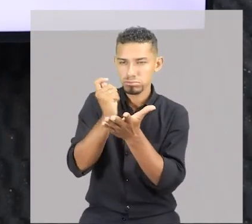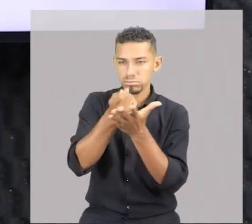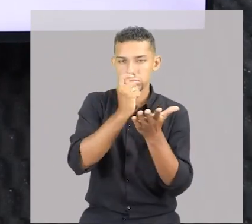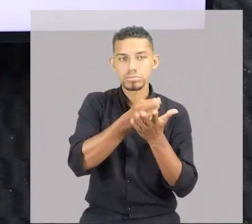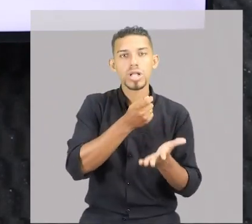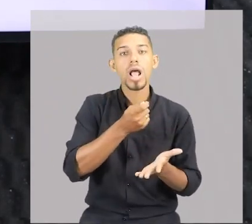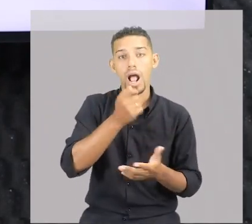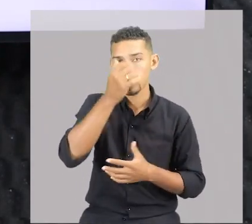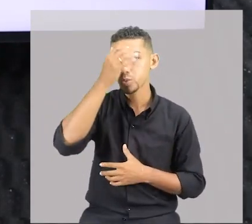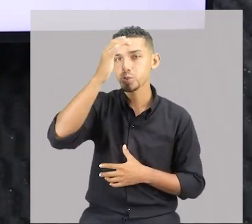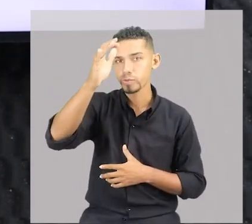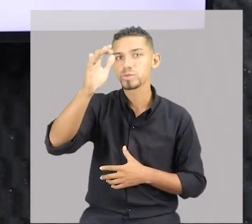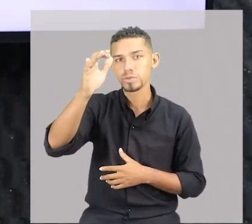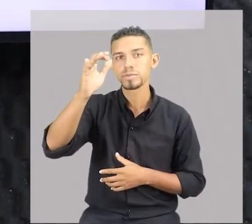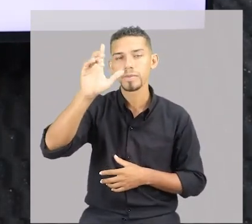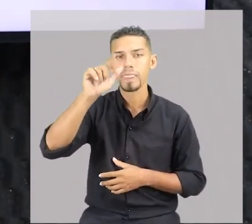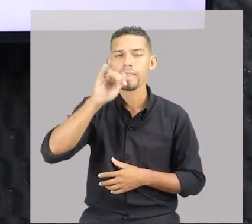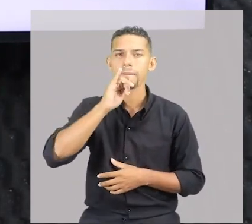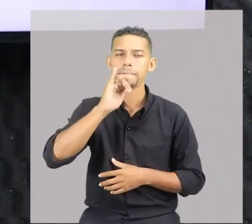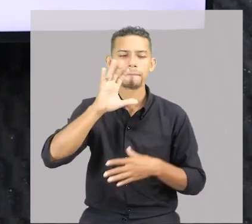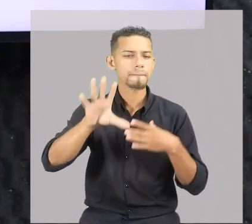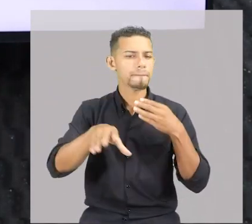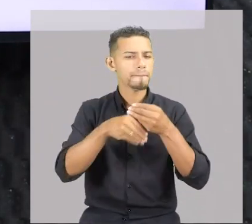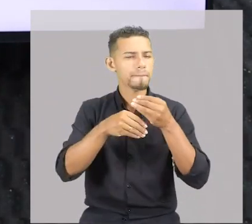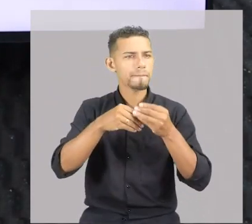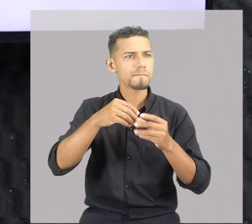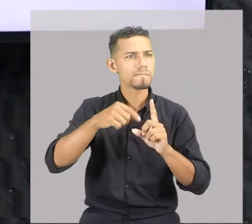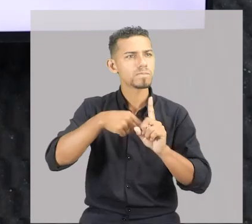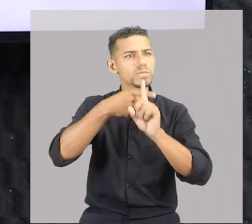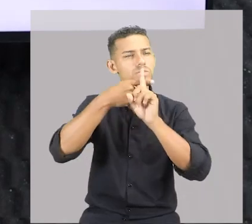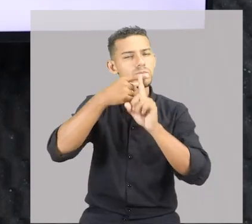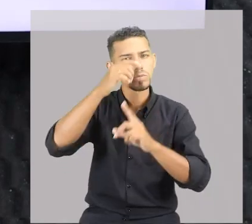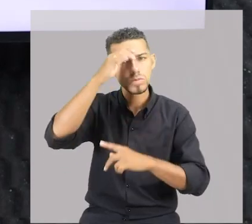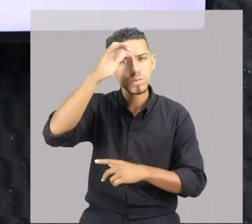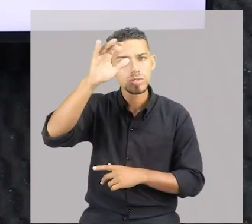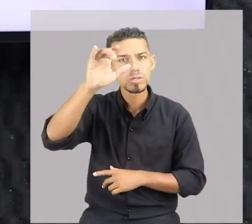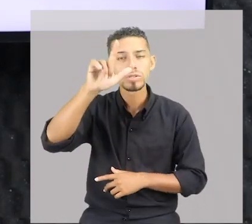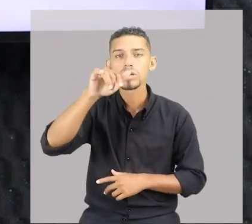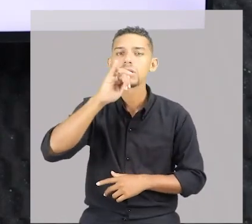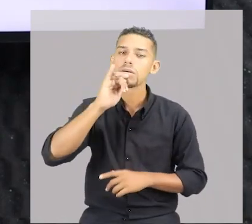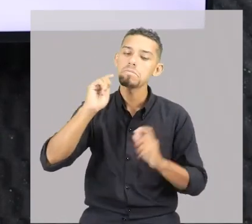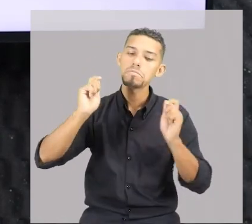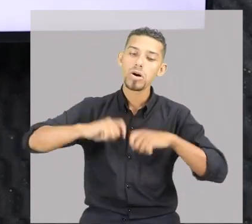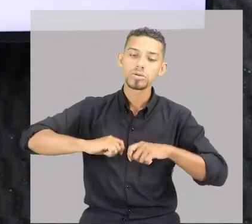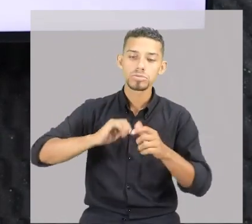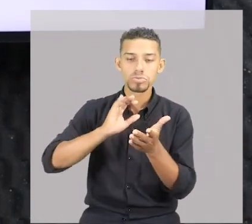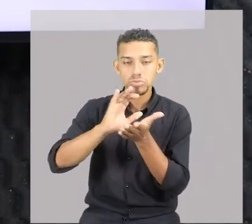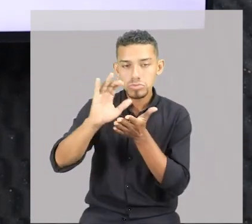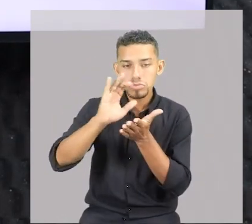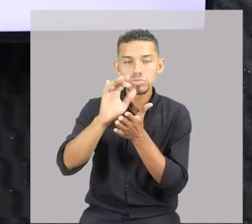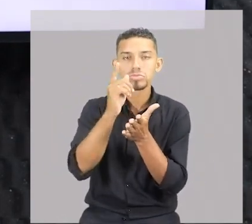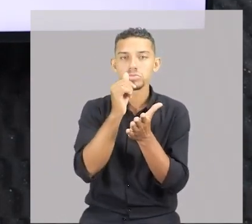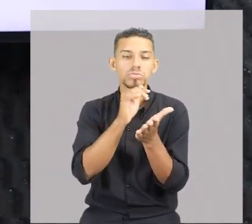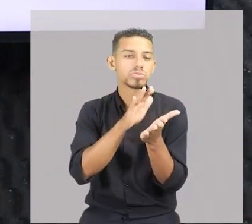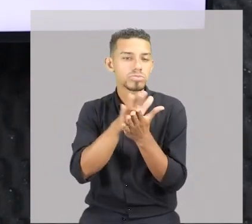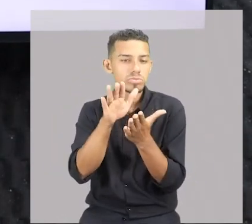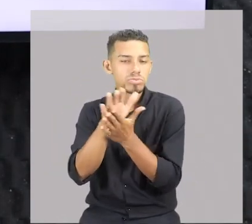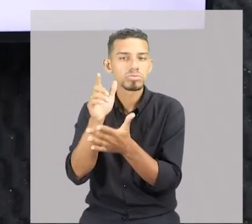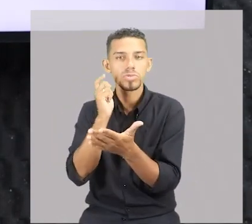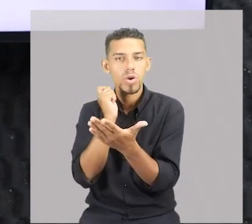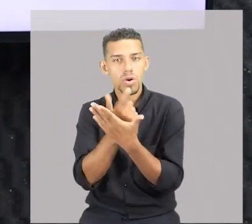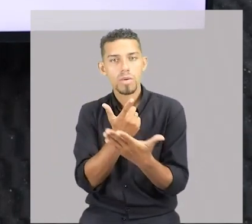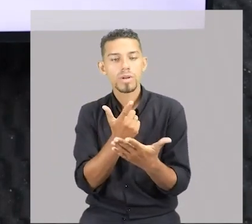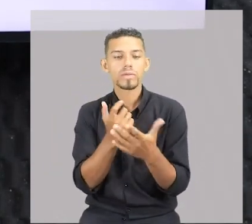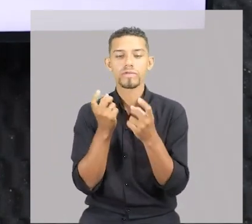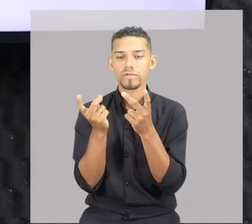cultura. É quando você atribui à ideia de cultura uma coisa que se pode investir, que se pode gastar, que se pode comprar, que se